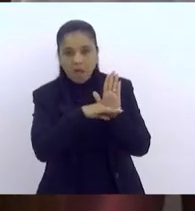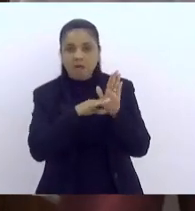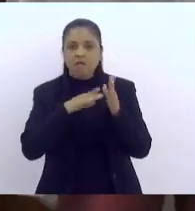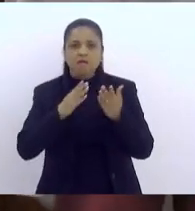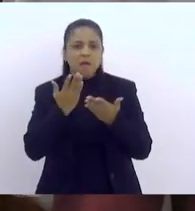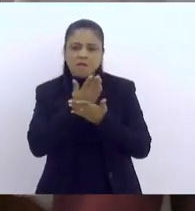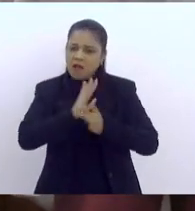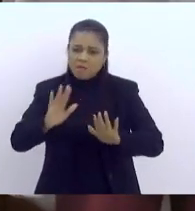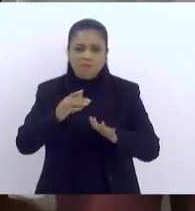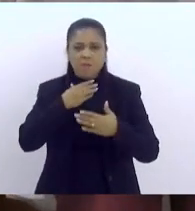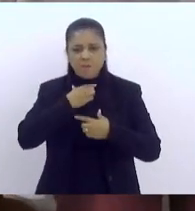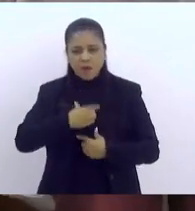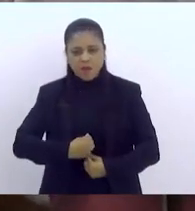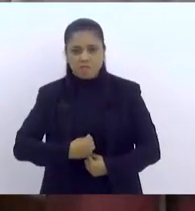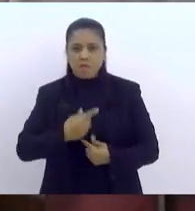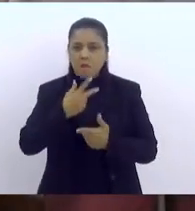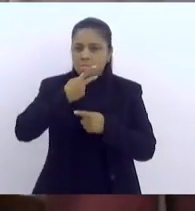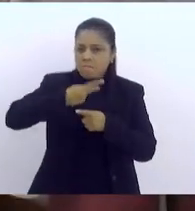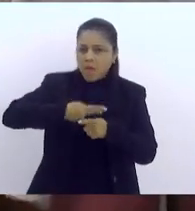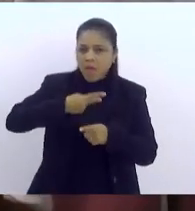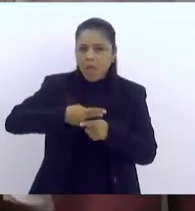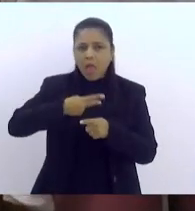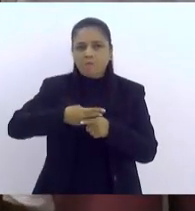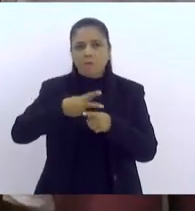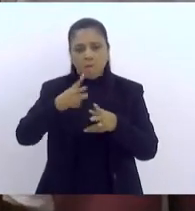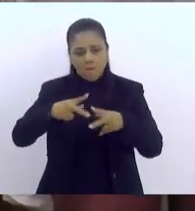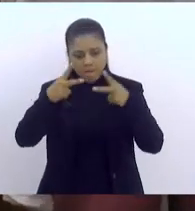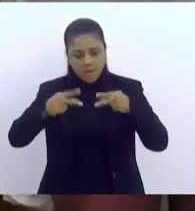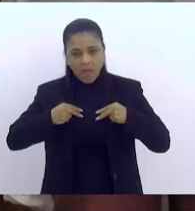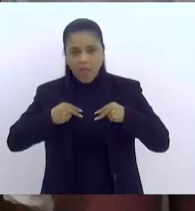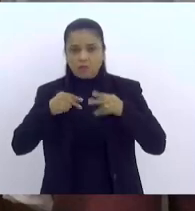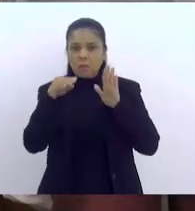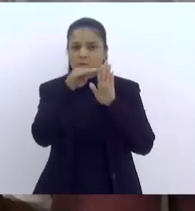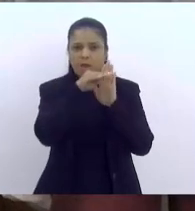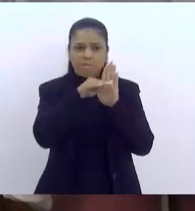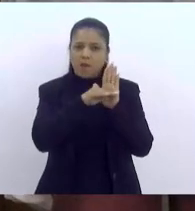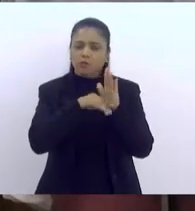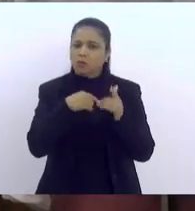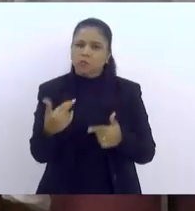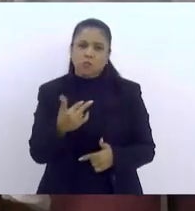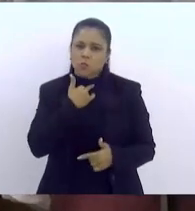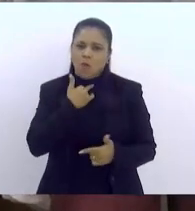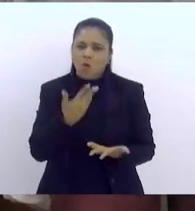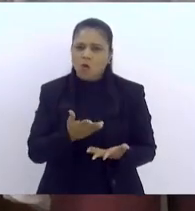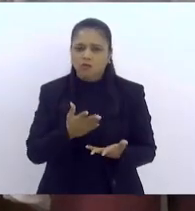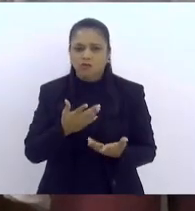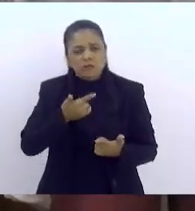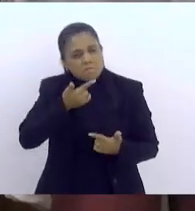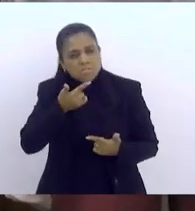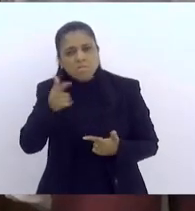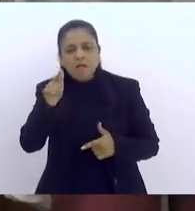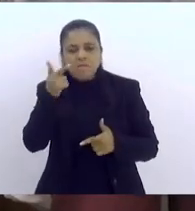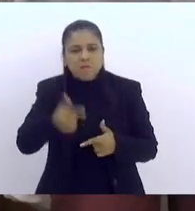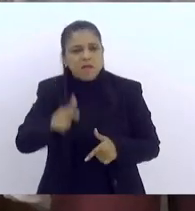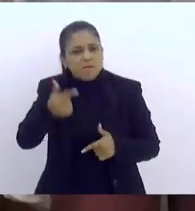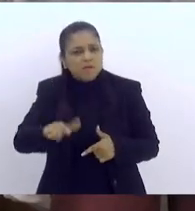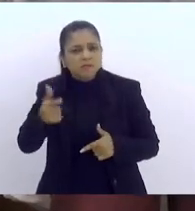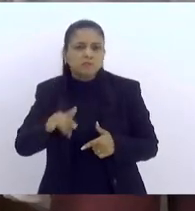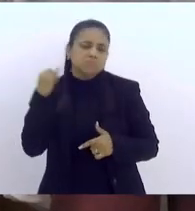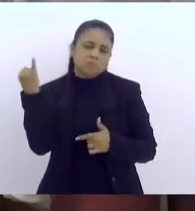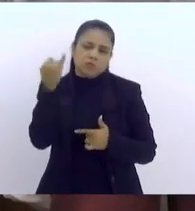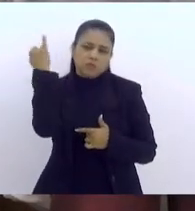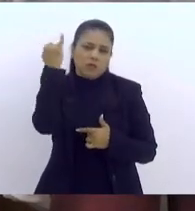medalhas, esses prêmios, esses méritos, para a pauta, porque a gente tem tanta coisa importante